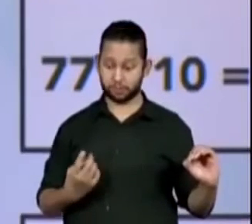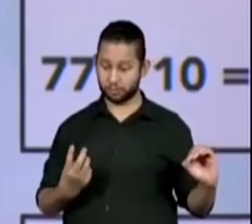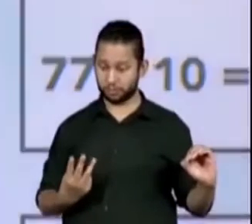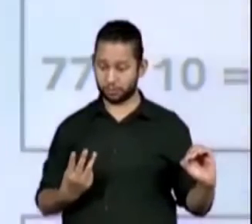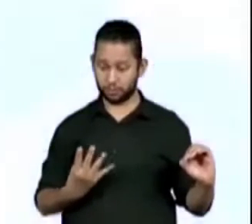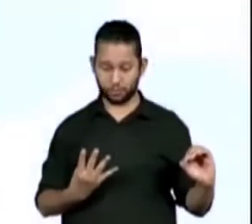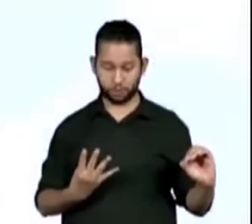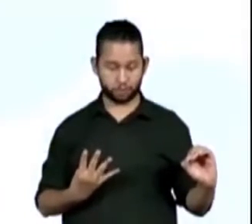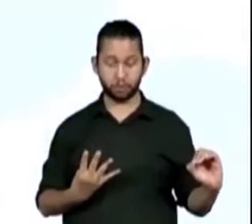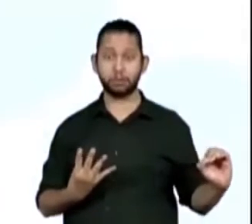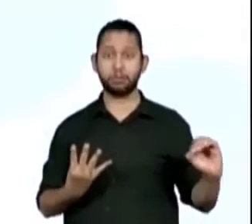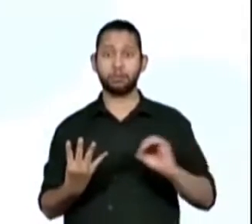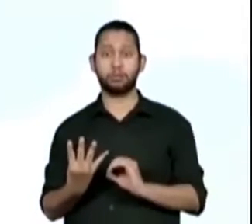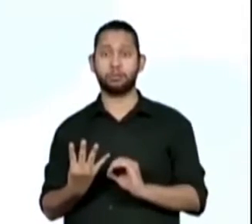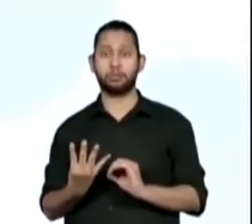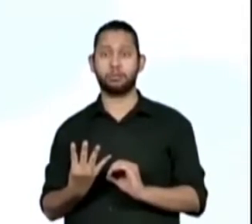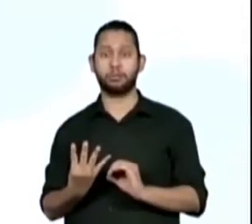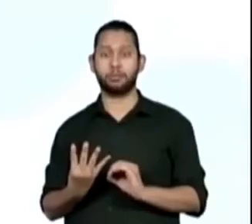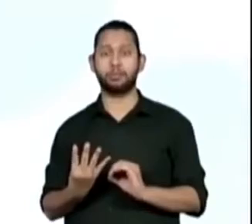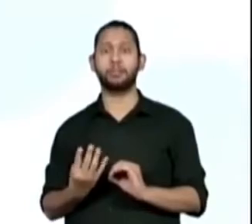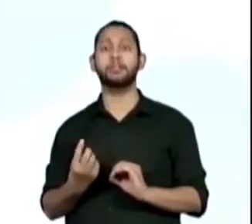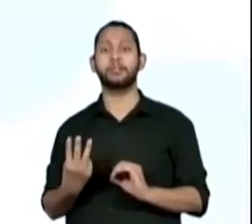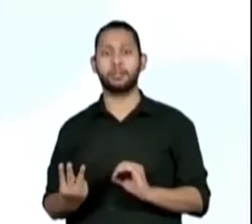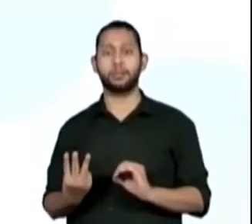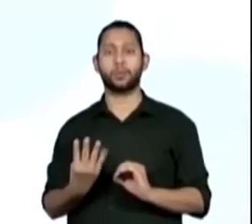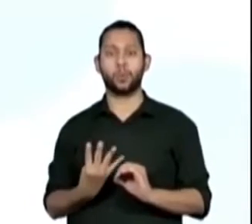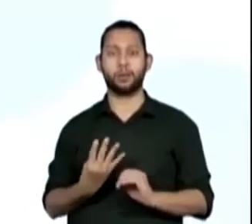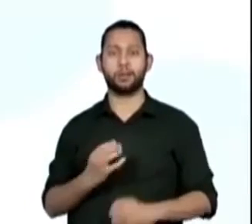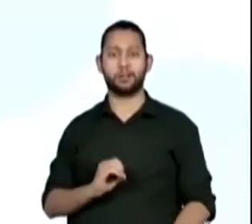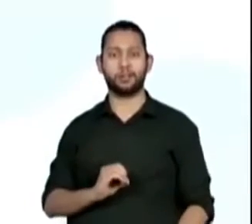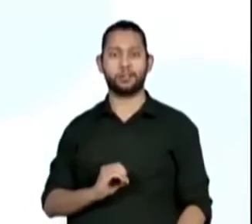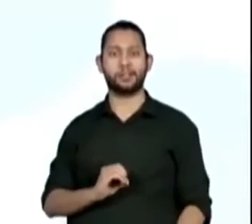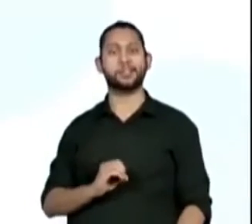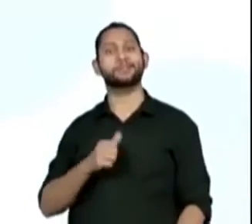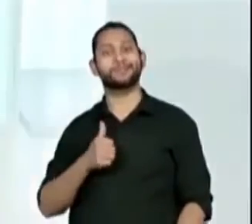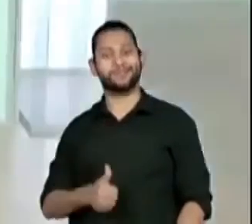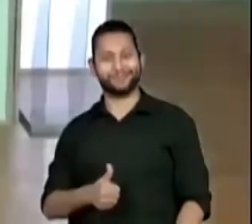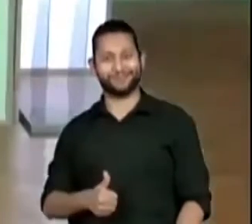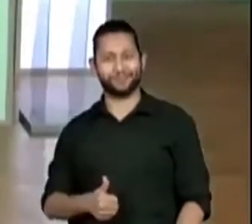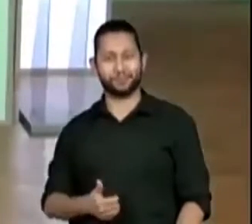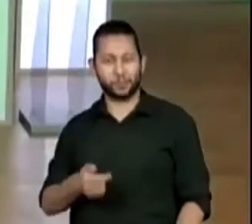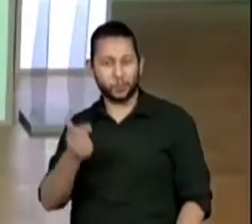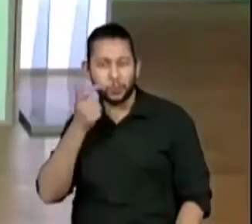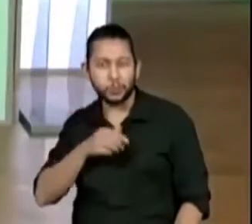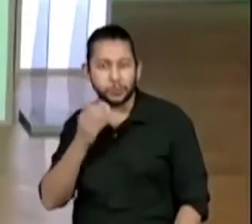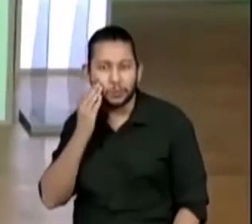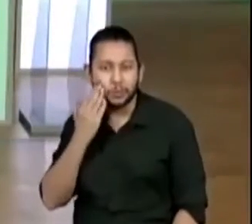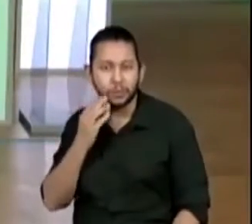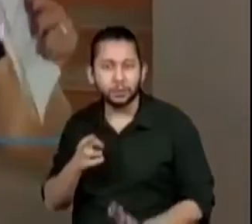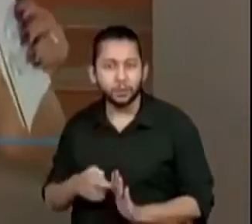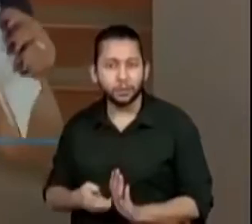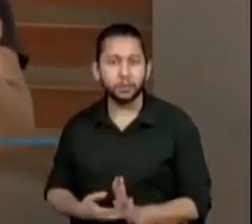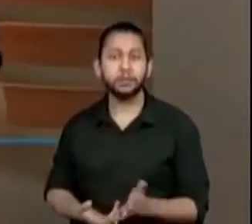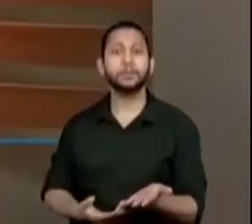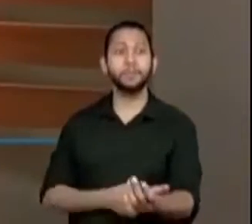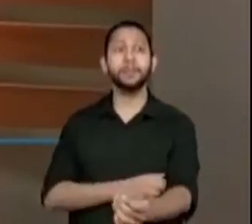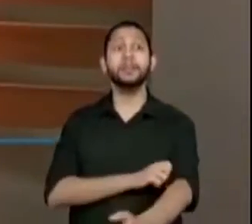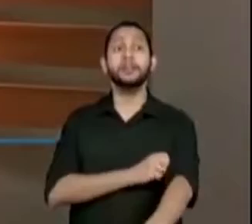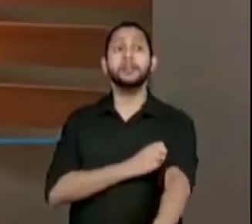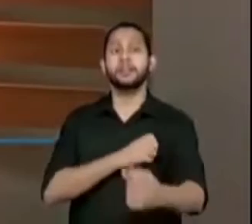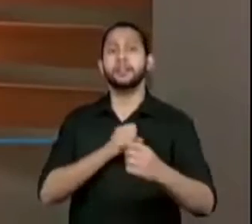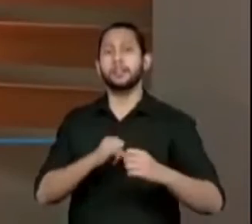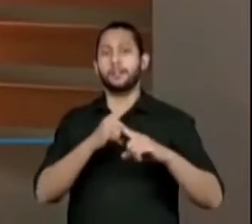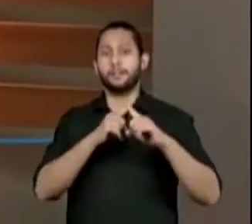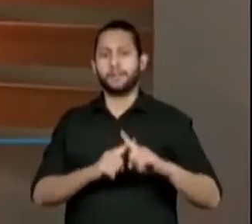mais fácil? E aí, eu quero saber de vocês aí do 4º ano. Com essa regrinha, quando aparecer uma multiplicação por 10